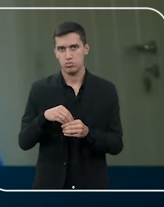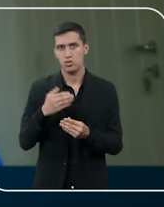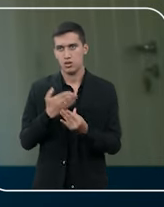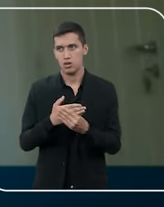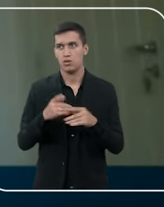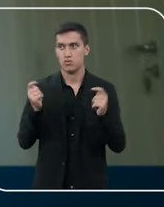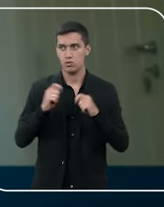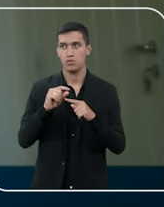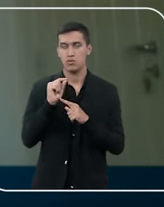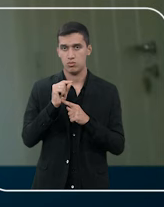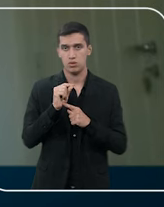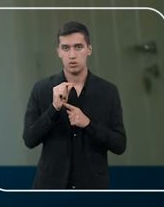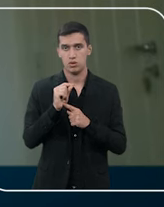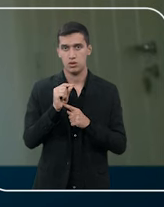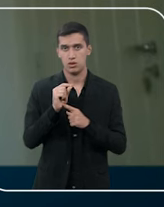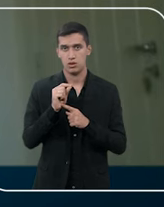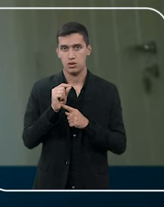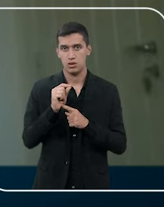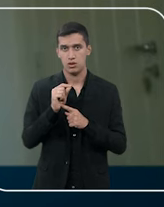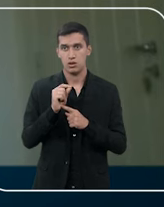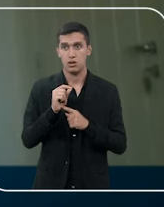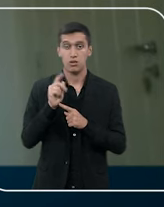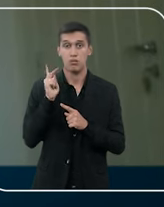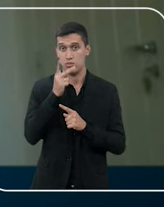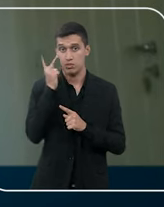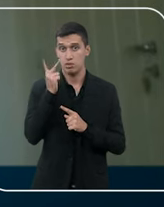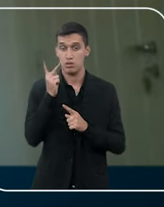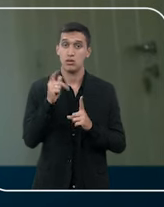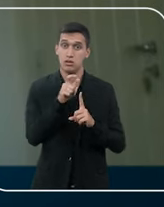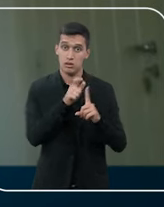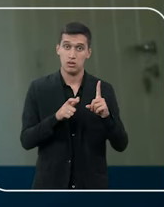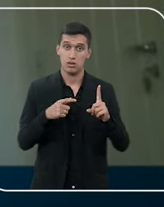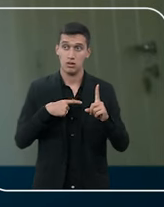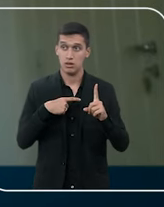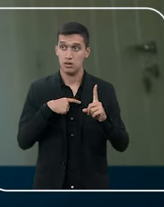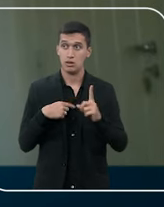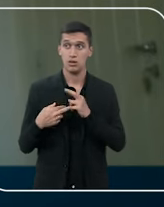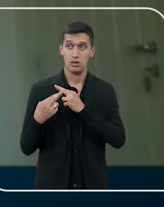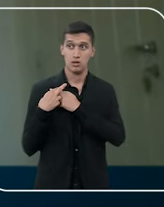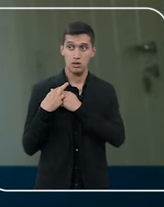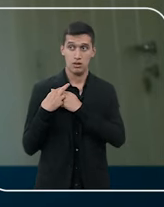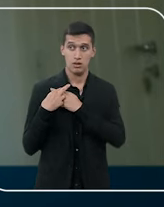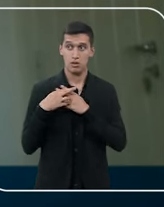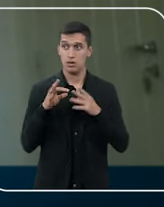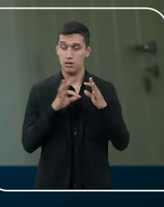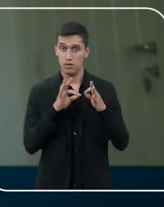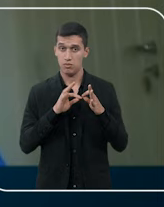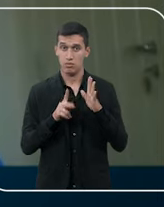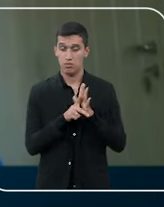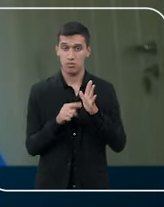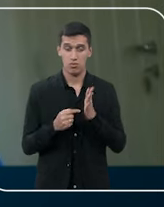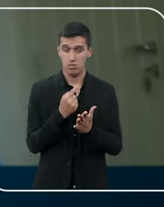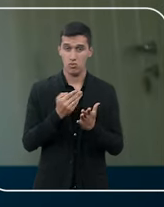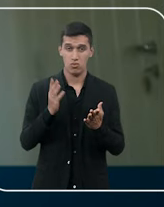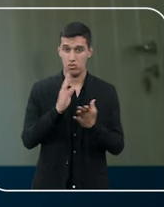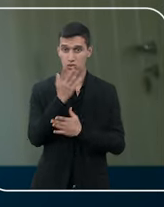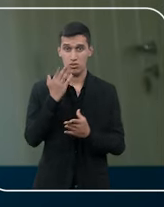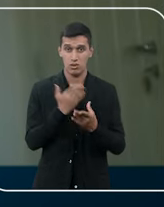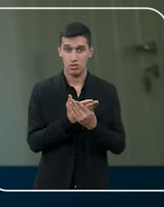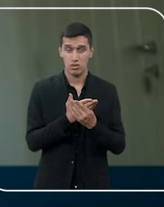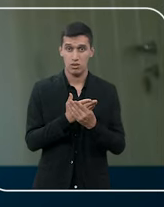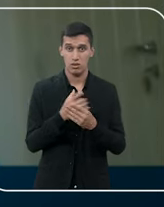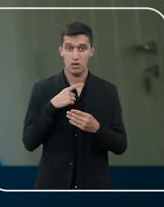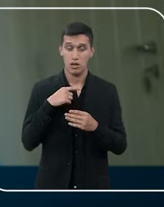possível uma pessoa que está sendo responsabilizada por um ato judicialmente, ela chame, né,